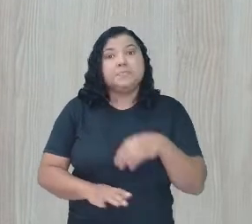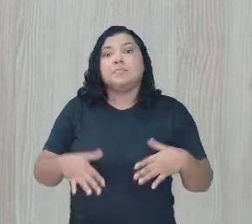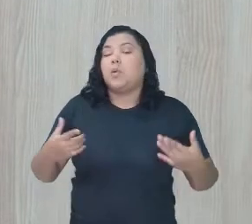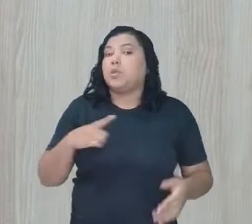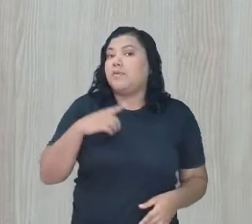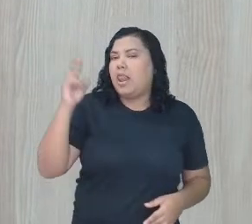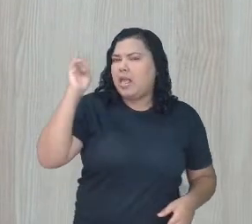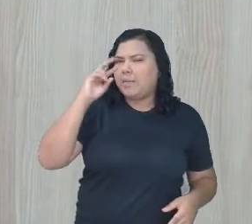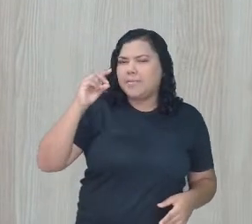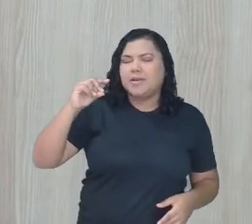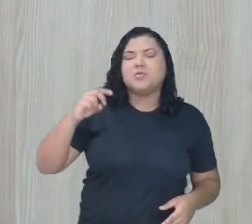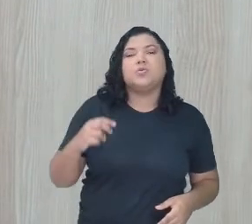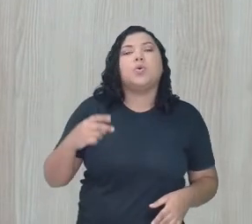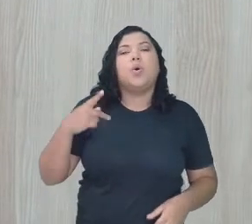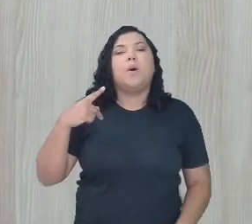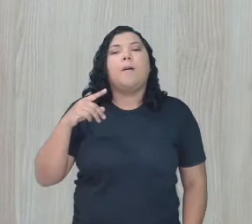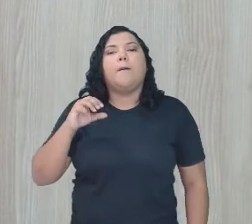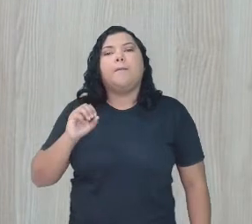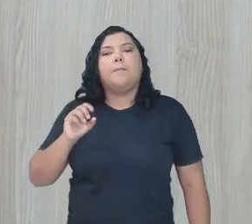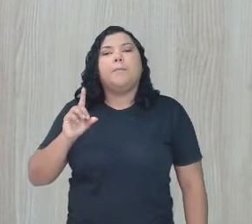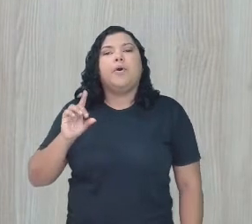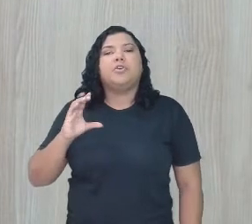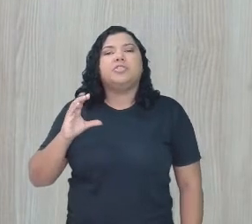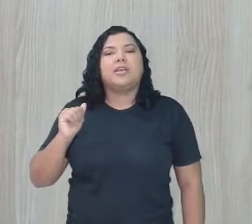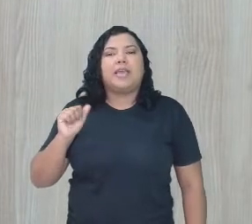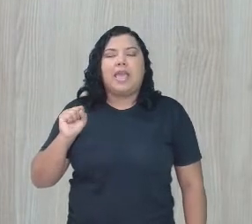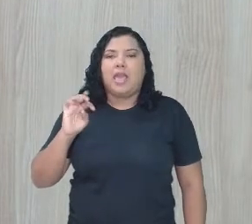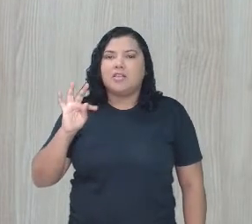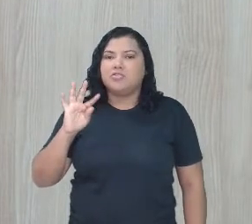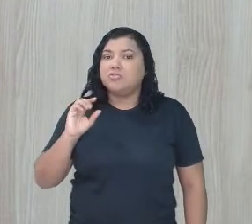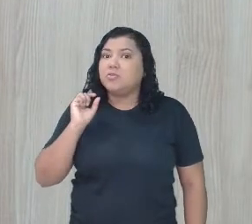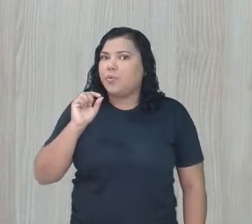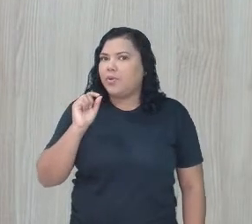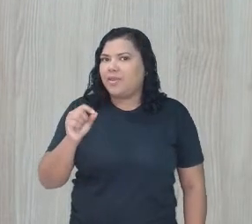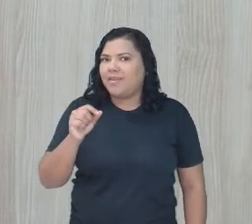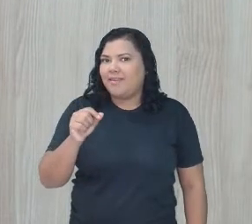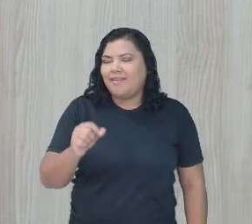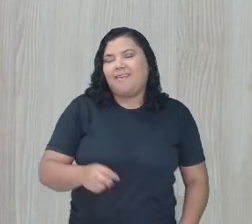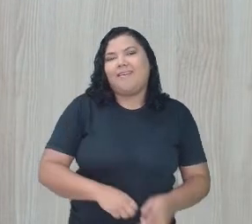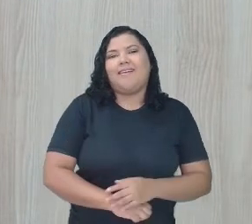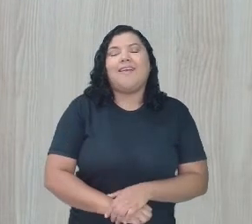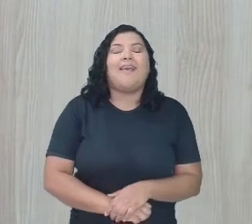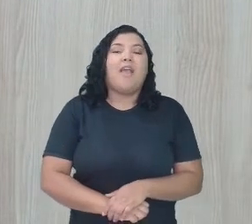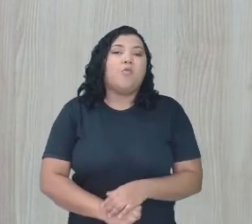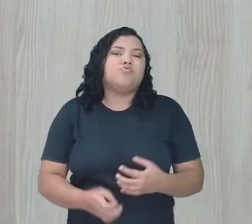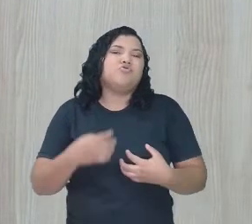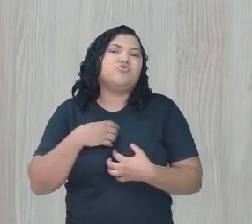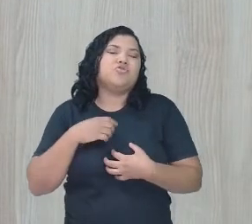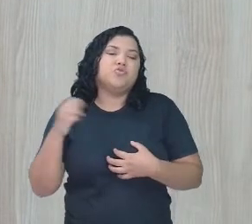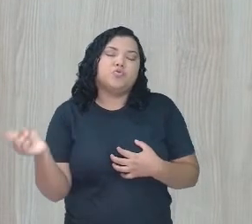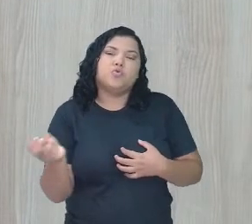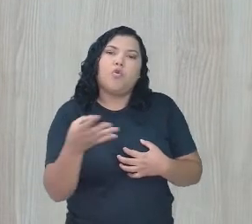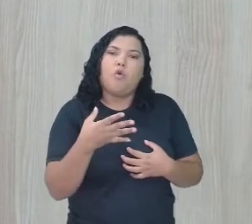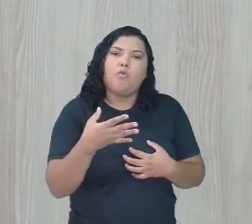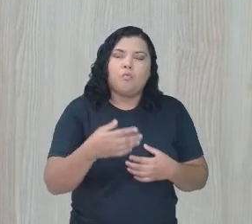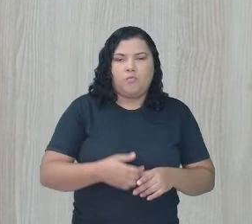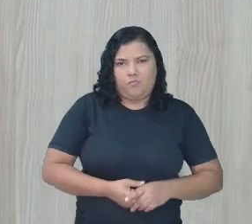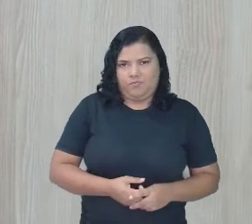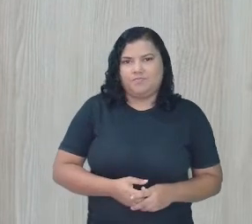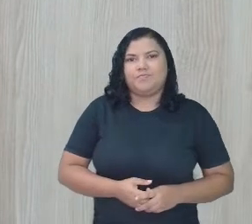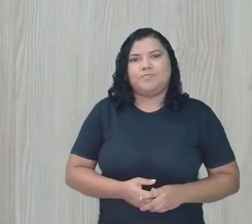estava lembrando também do podcast, né, professora? Sim. Que é uma versão completamente nova de se consumir notícias, mas que